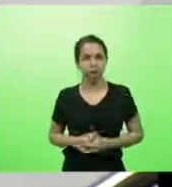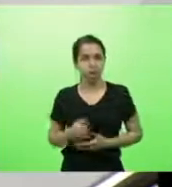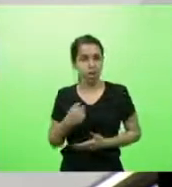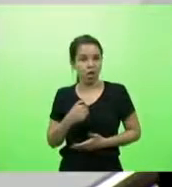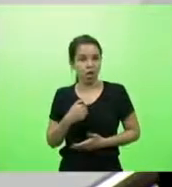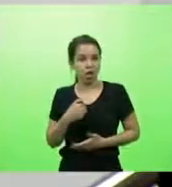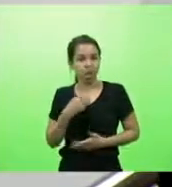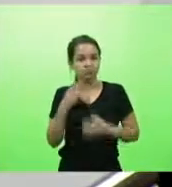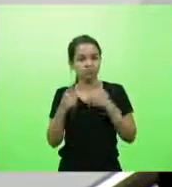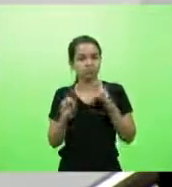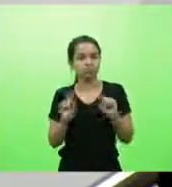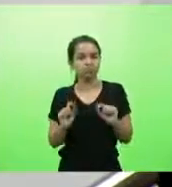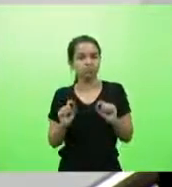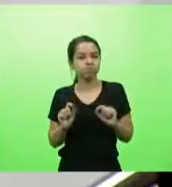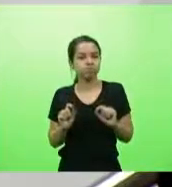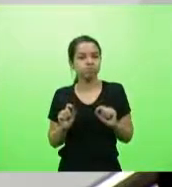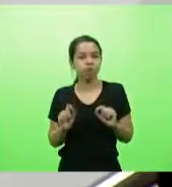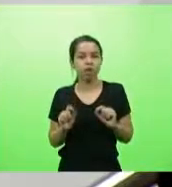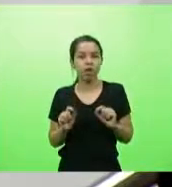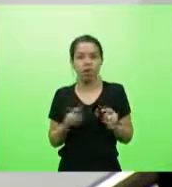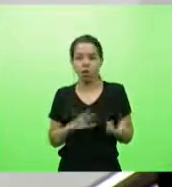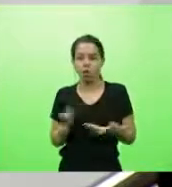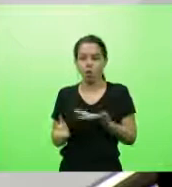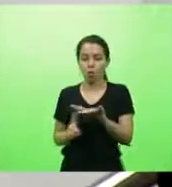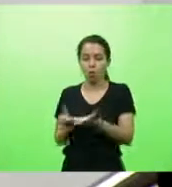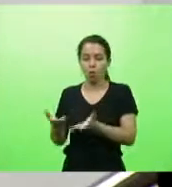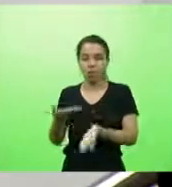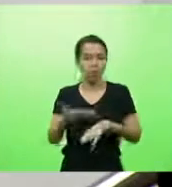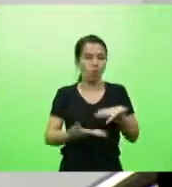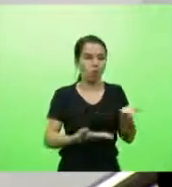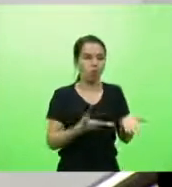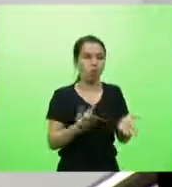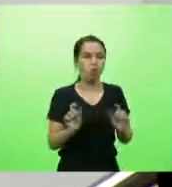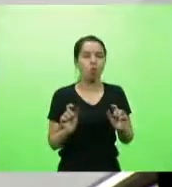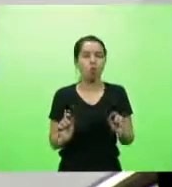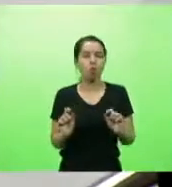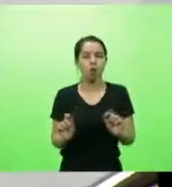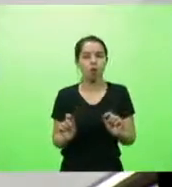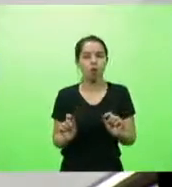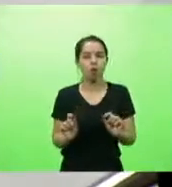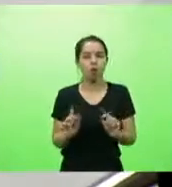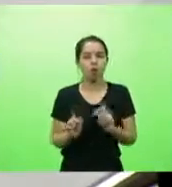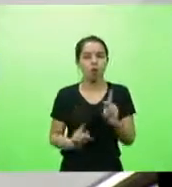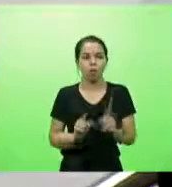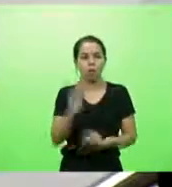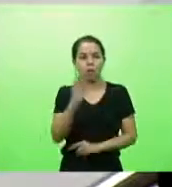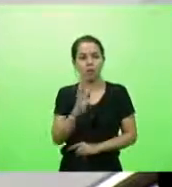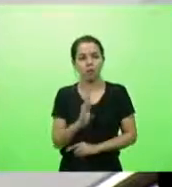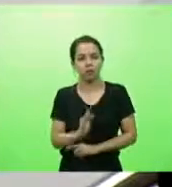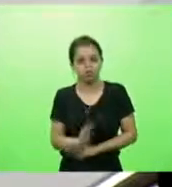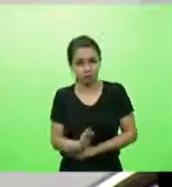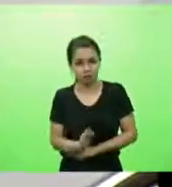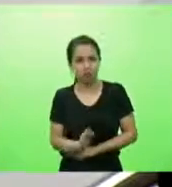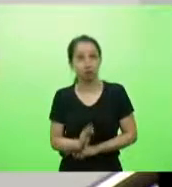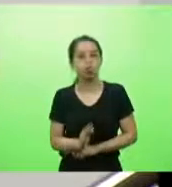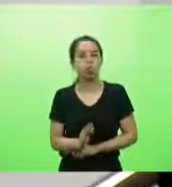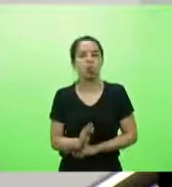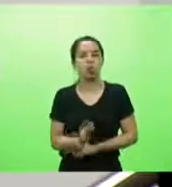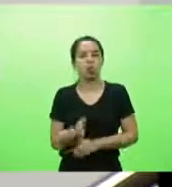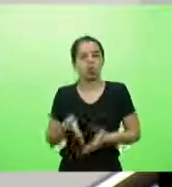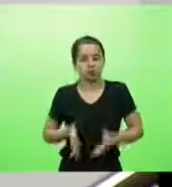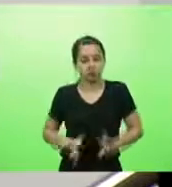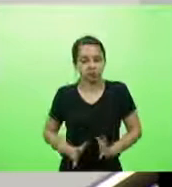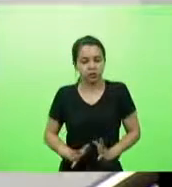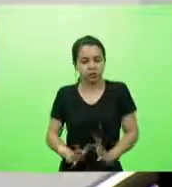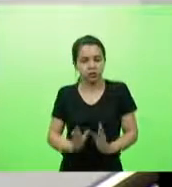quem serve a quem? Foi o brasileiro? É o Estado que nasceu para servir ao brasileiro? Ou é o brasileiro que nasceu para